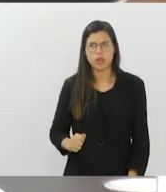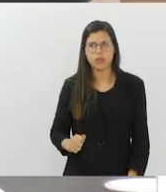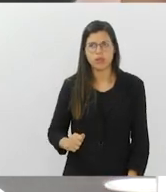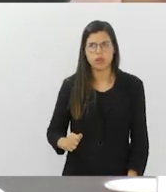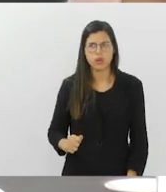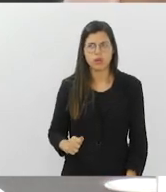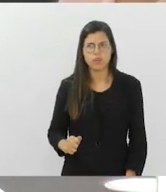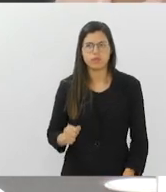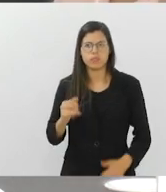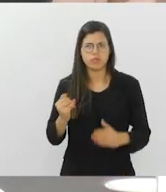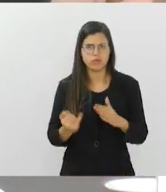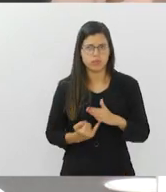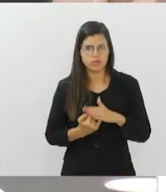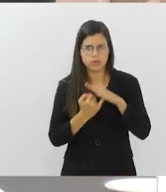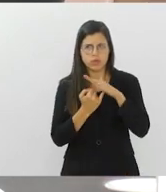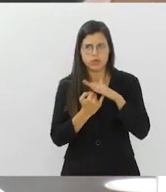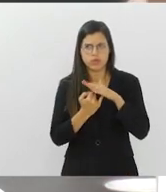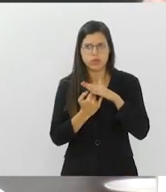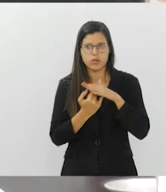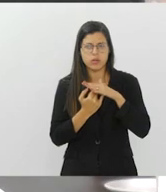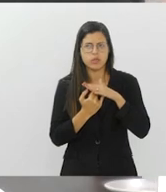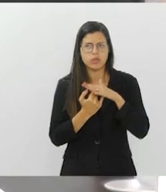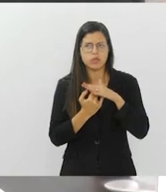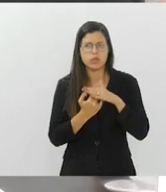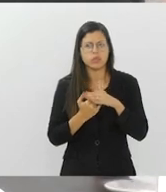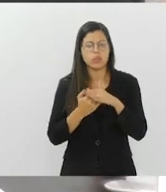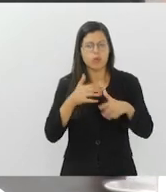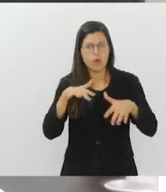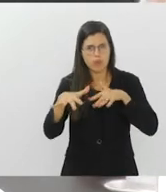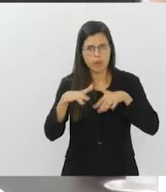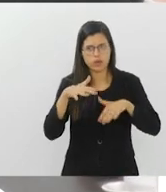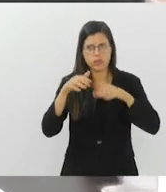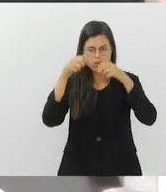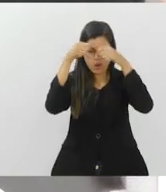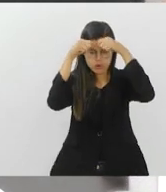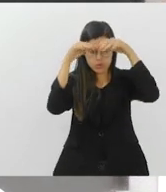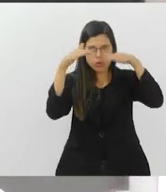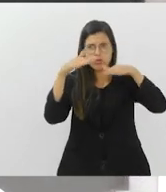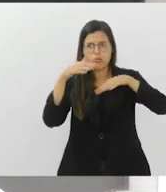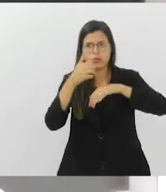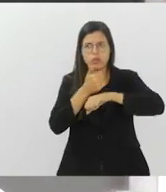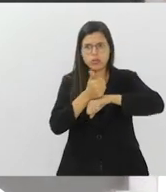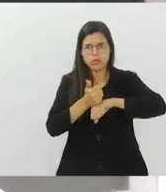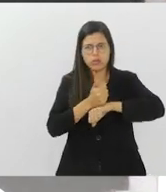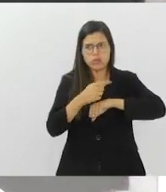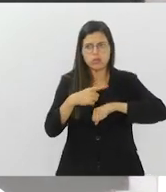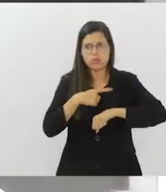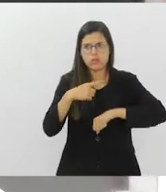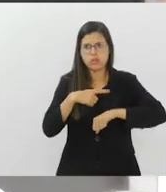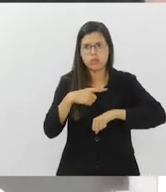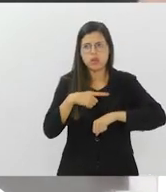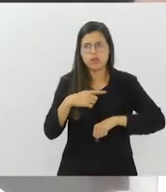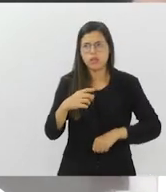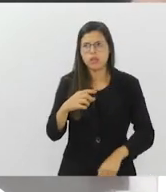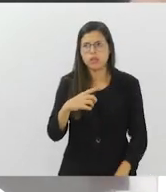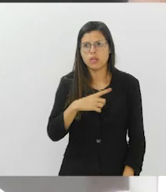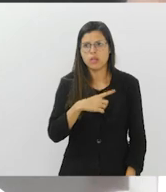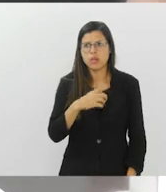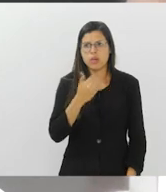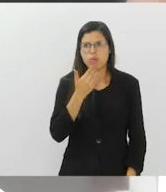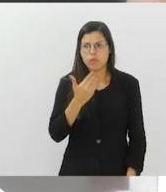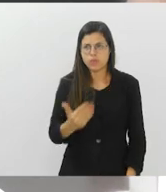como Instituto Movimento Autismo com Dignidade. E há uma solicitação na mesa para que ela possa fazer